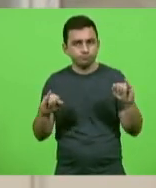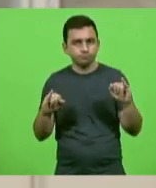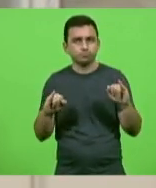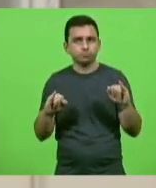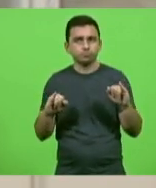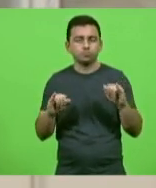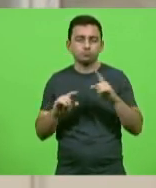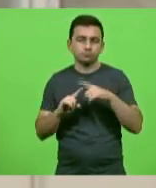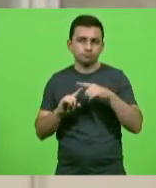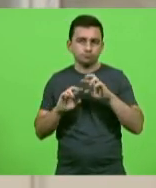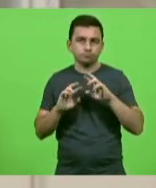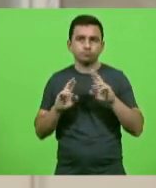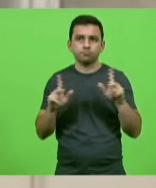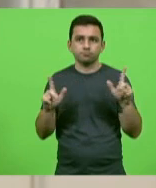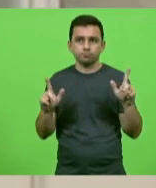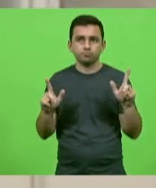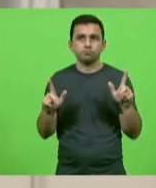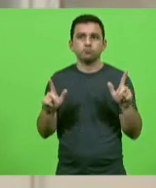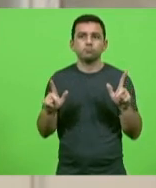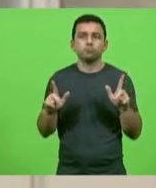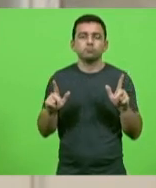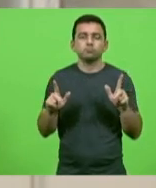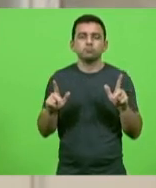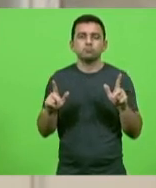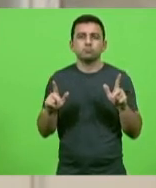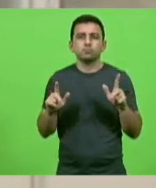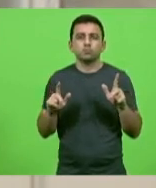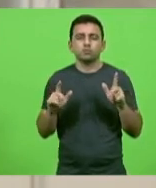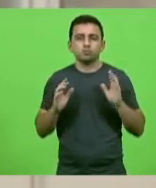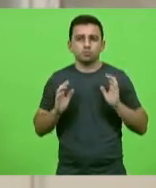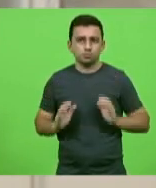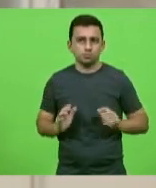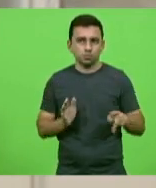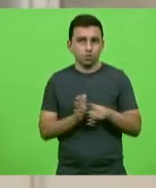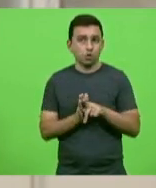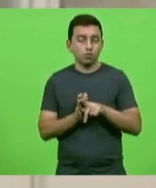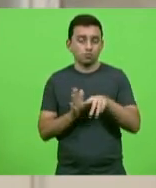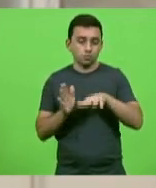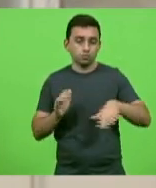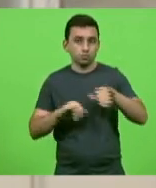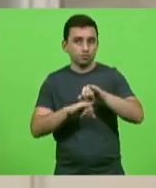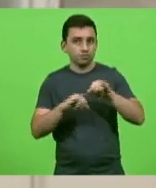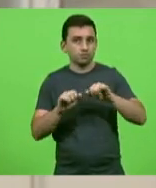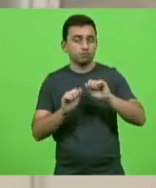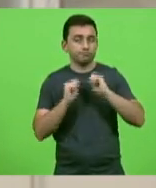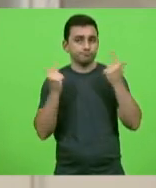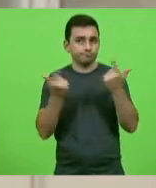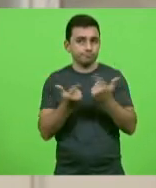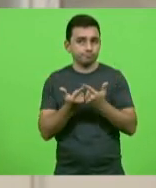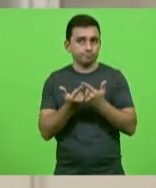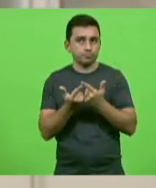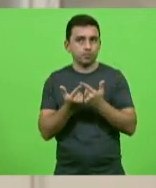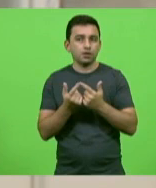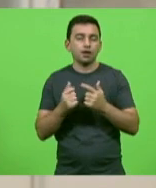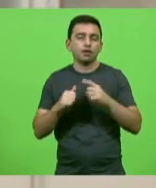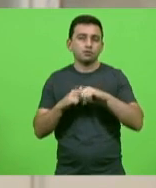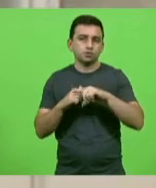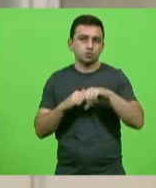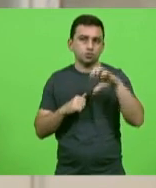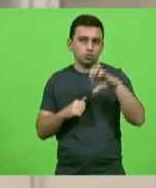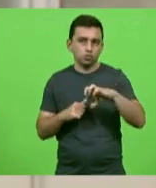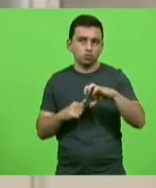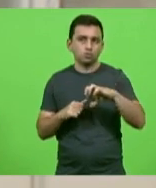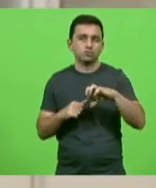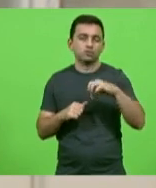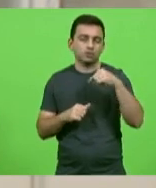atipicidade da conduta enquadrada pelo plenário da alesc no artigo no 7º da